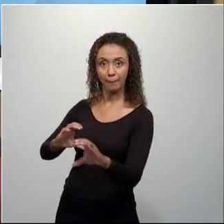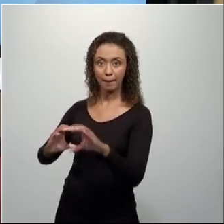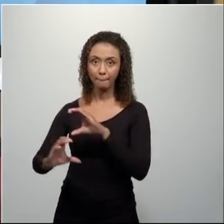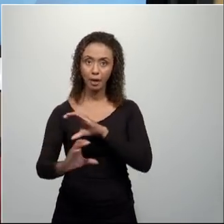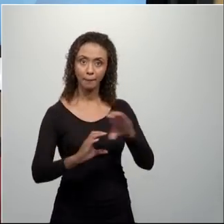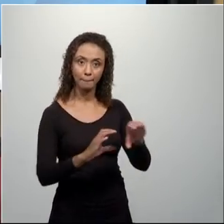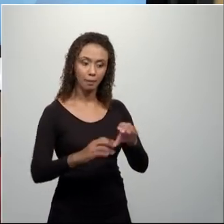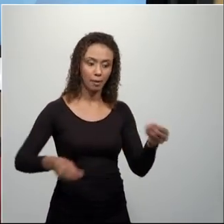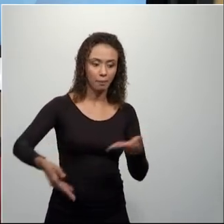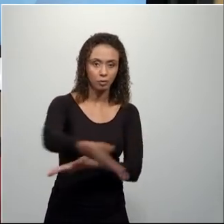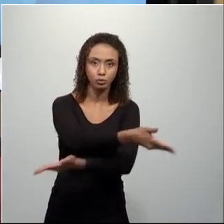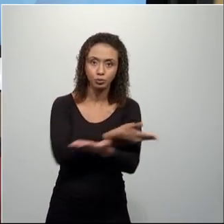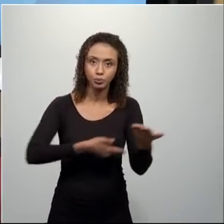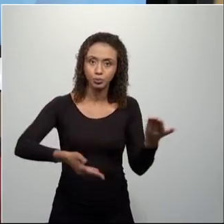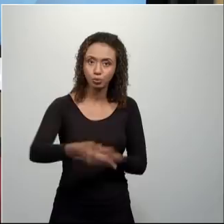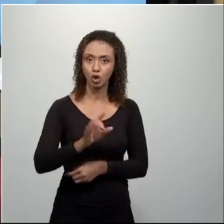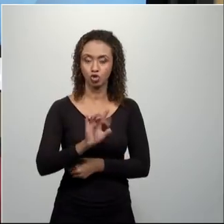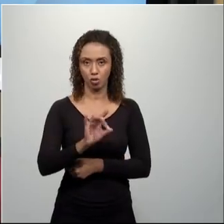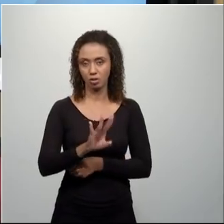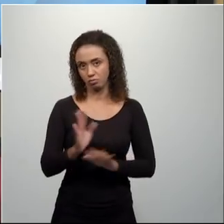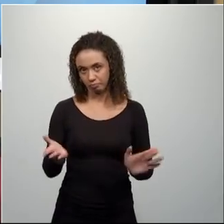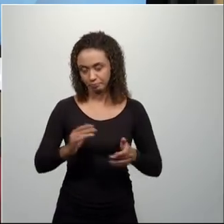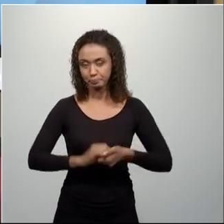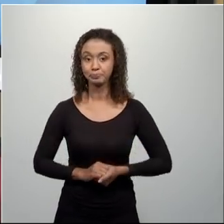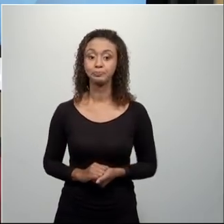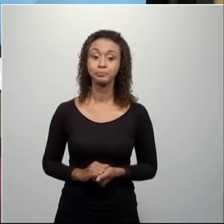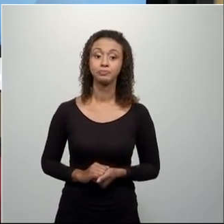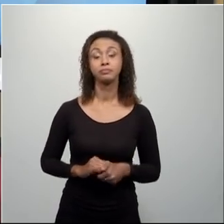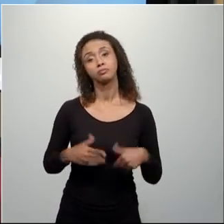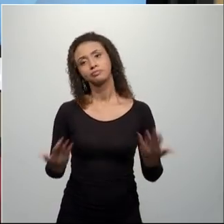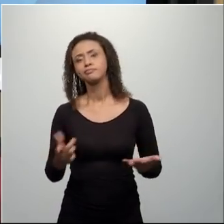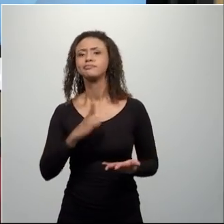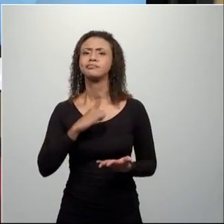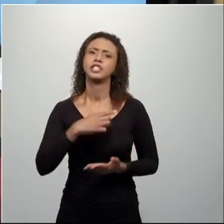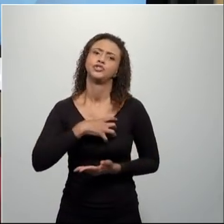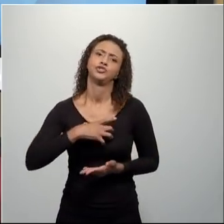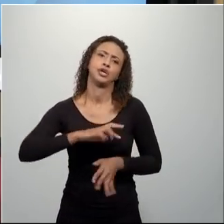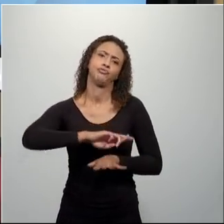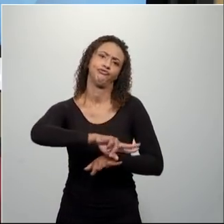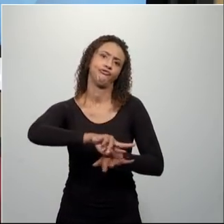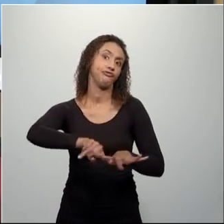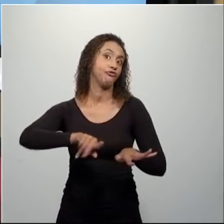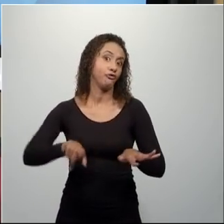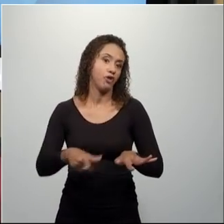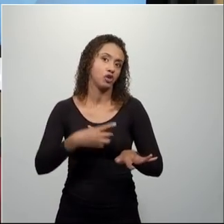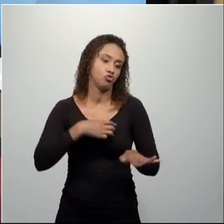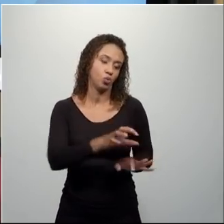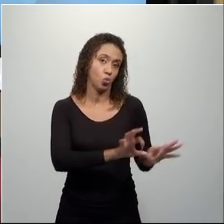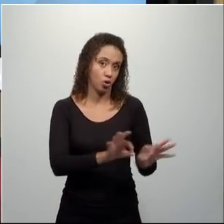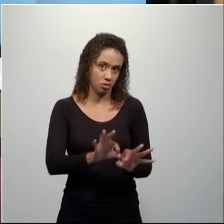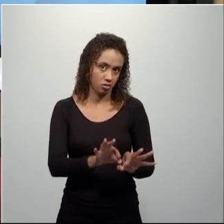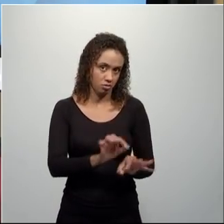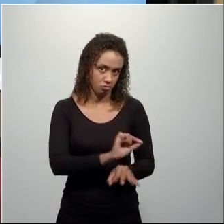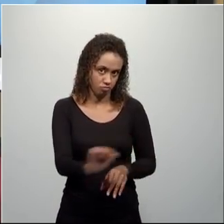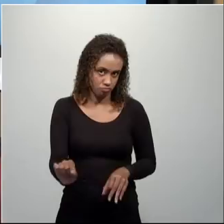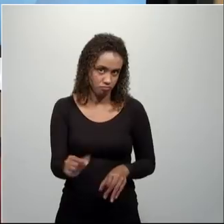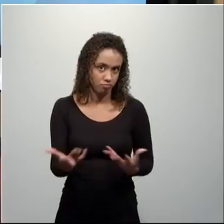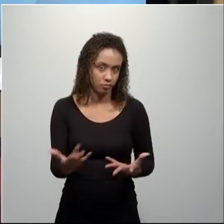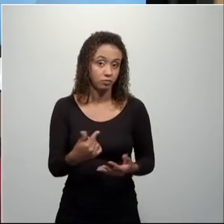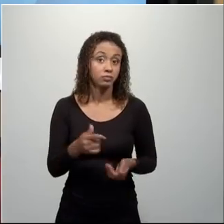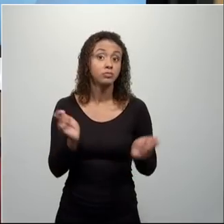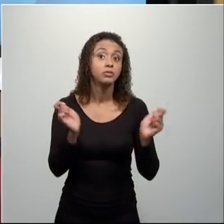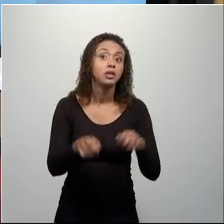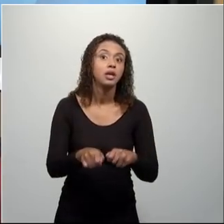de uma rede apfipp e aí têm diferentes formas desses nós se organizarem eles podem fazer um sistema